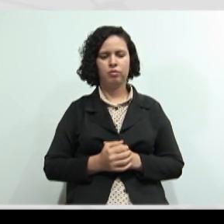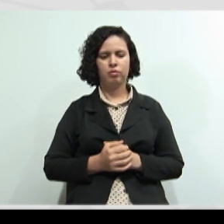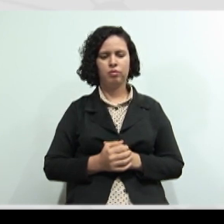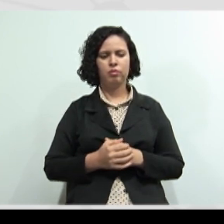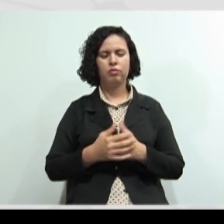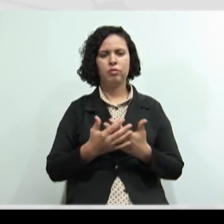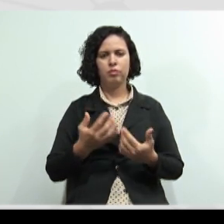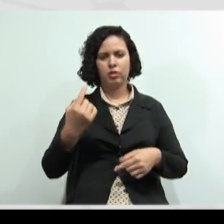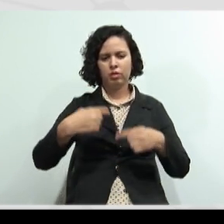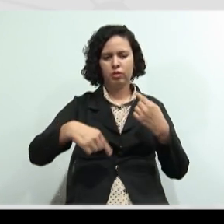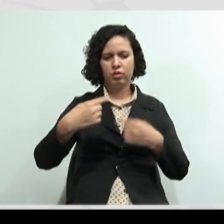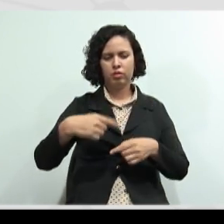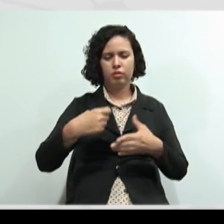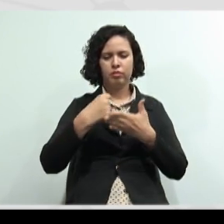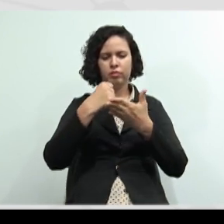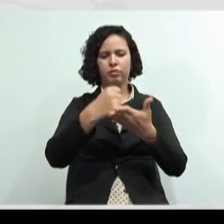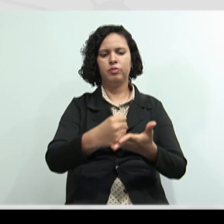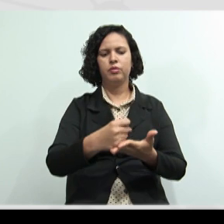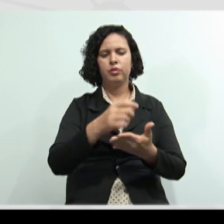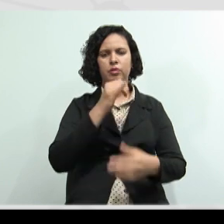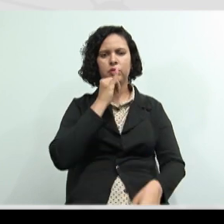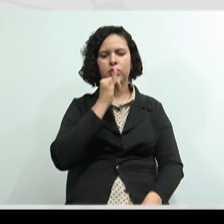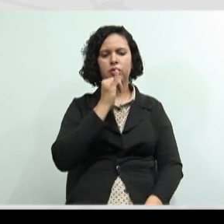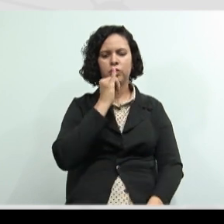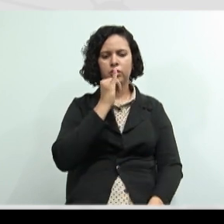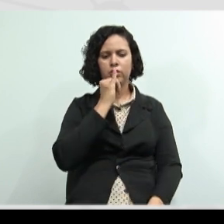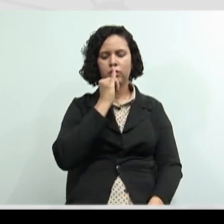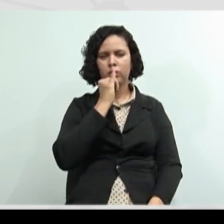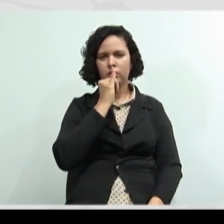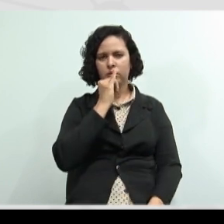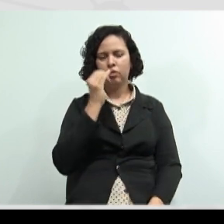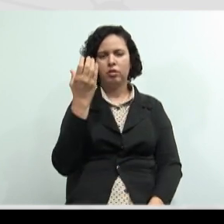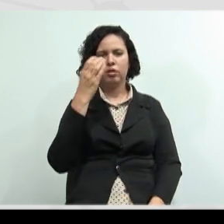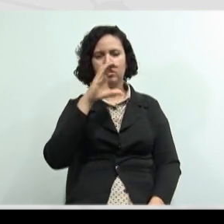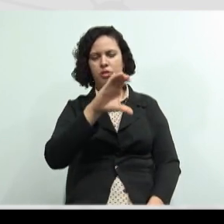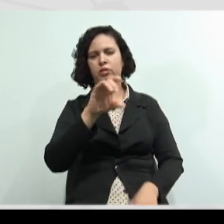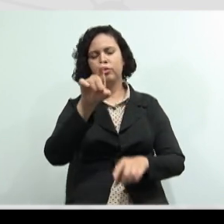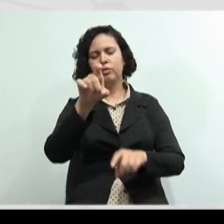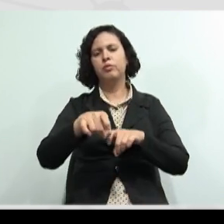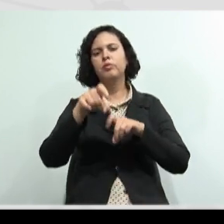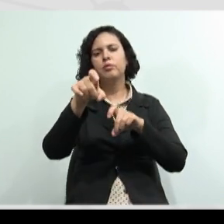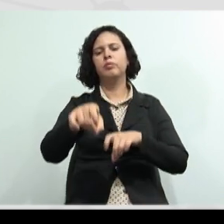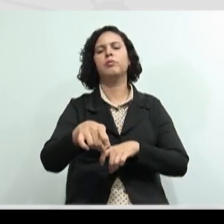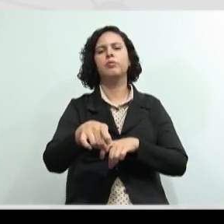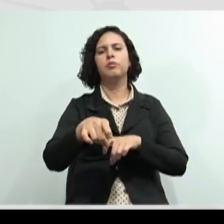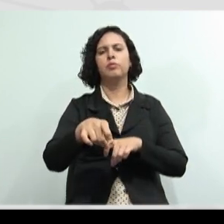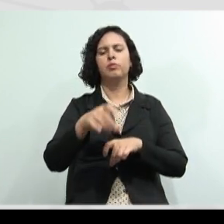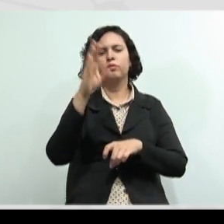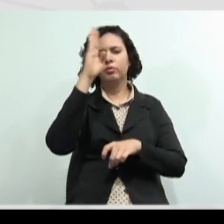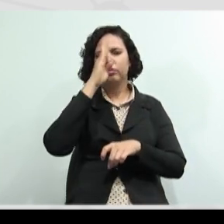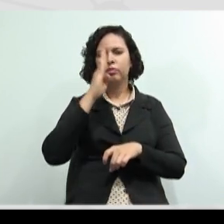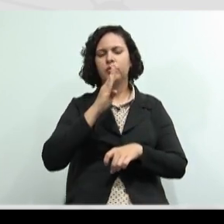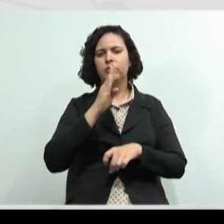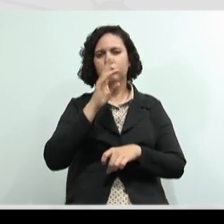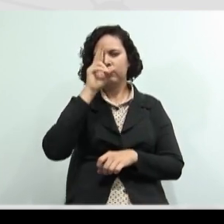As políticas citadas são, por exemplo, o Crédito Rural do Produtor Nacional